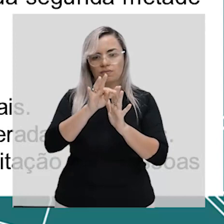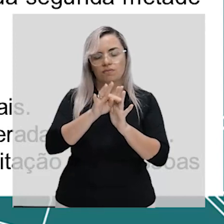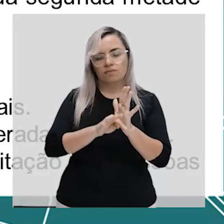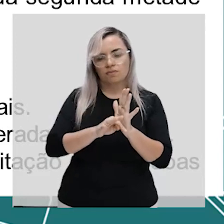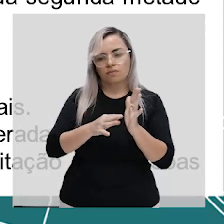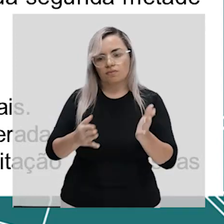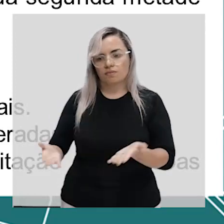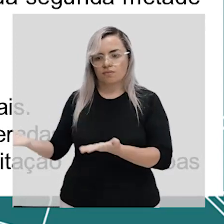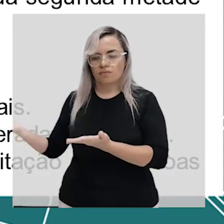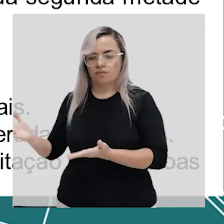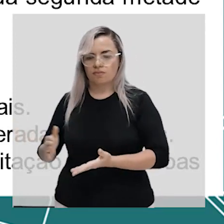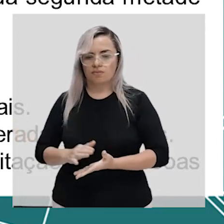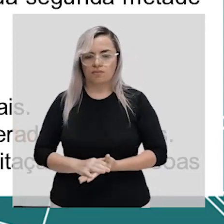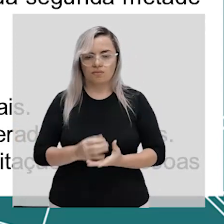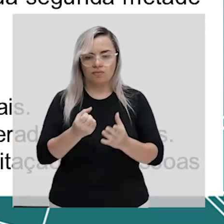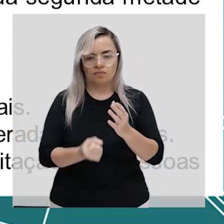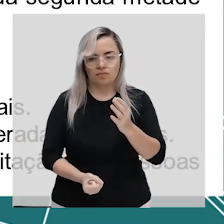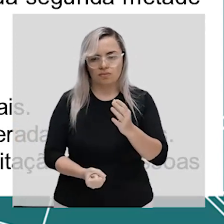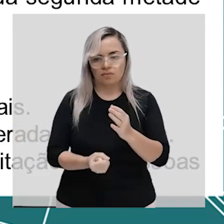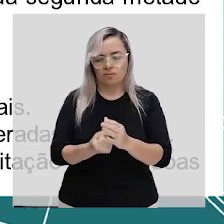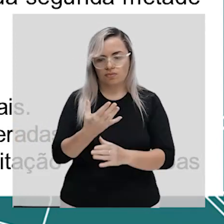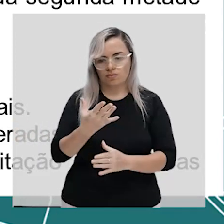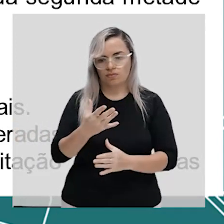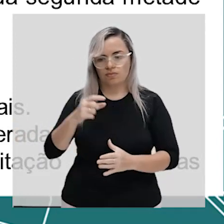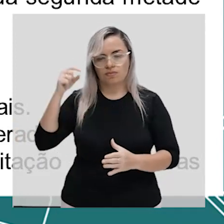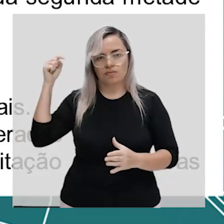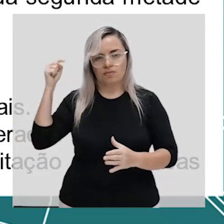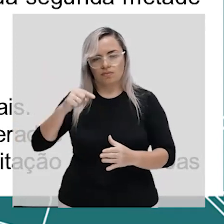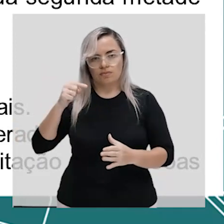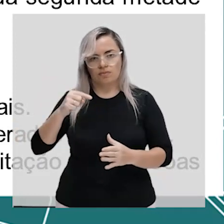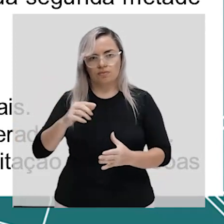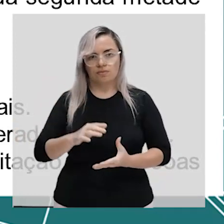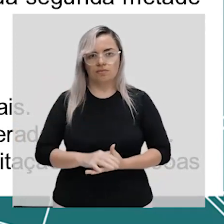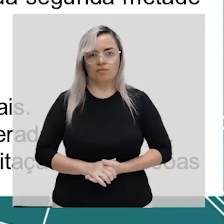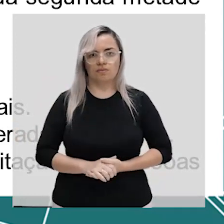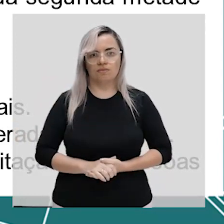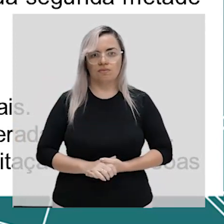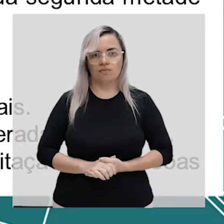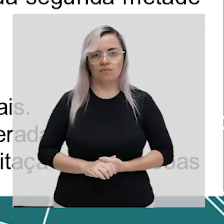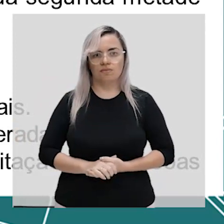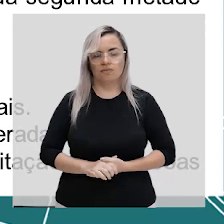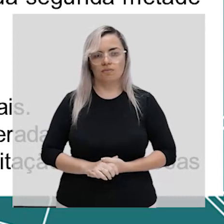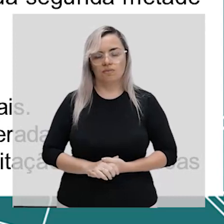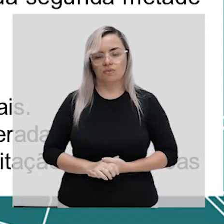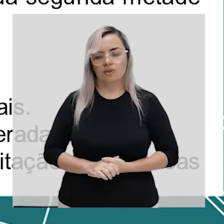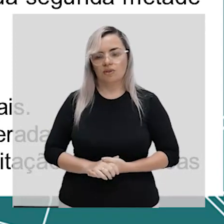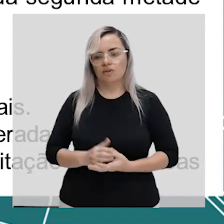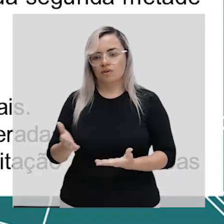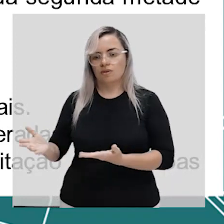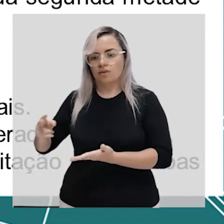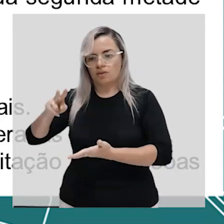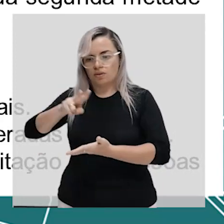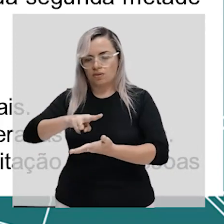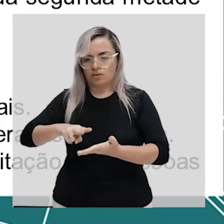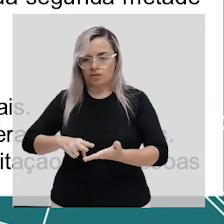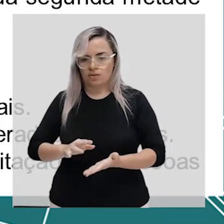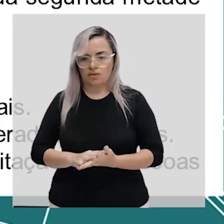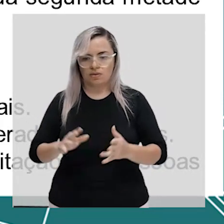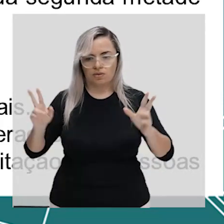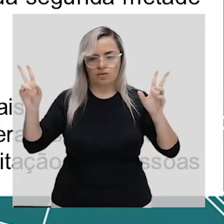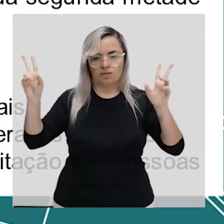tal como originalmente concebida, era a aplicação de, entre